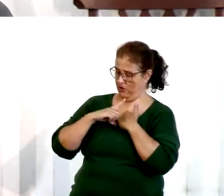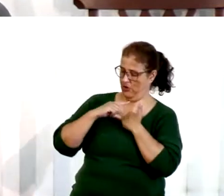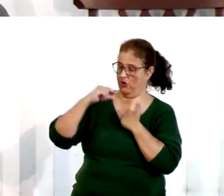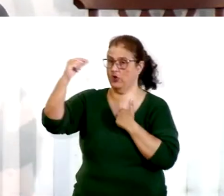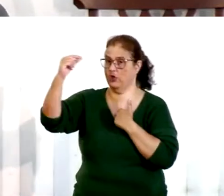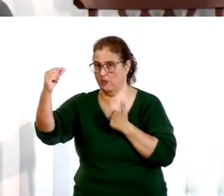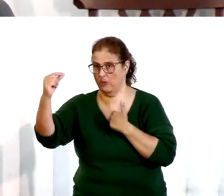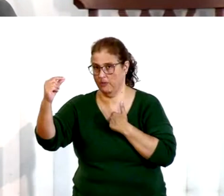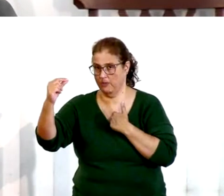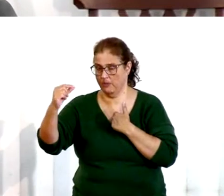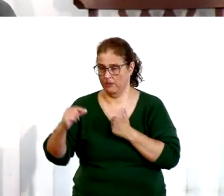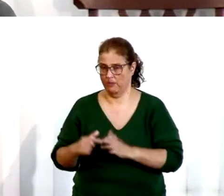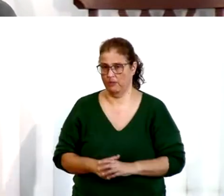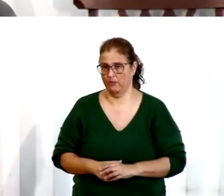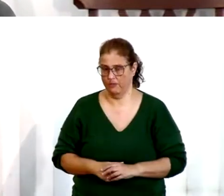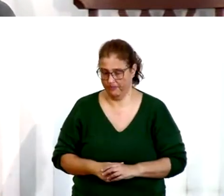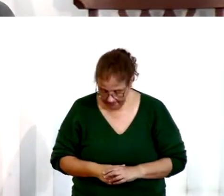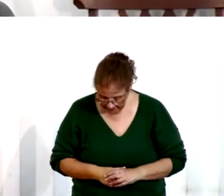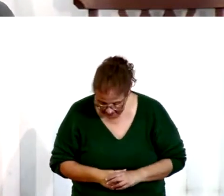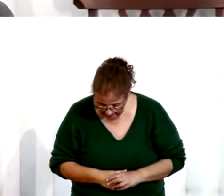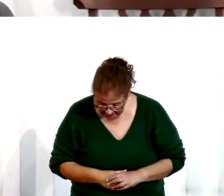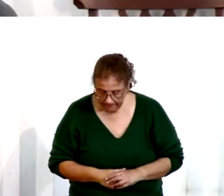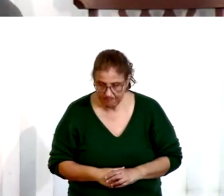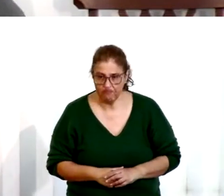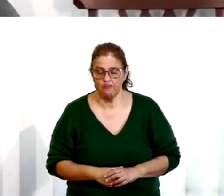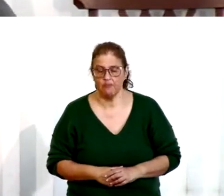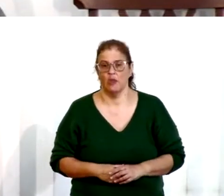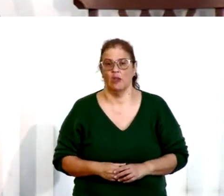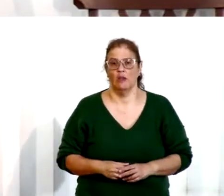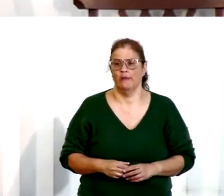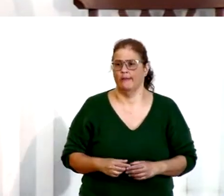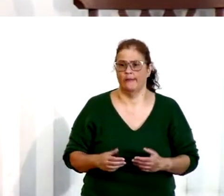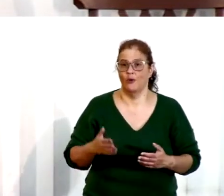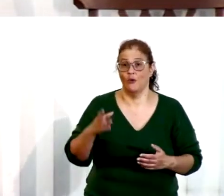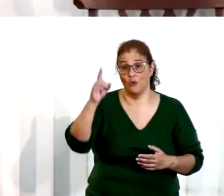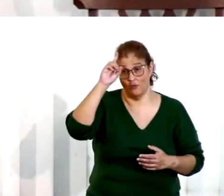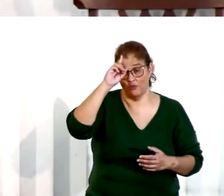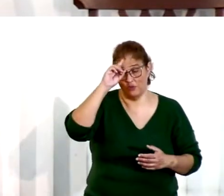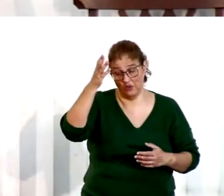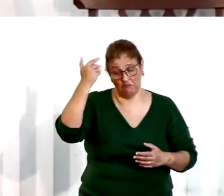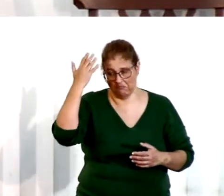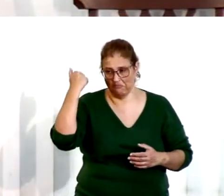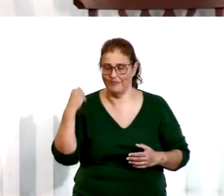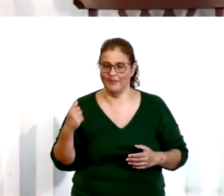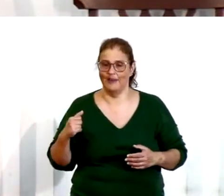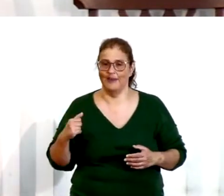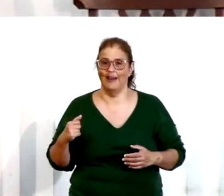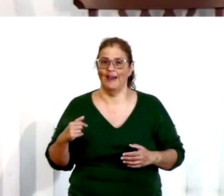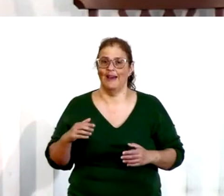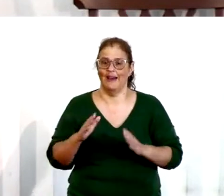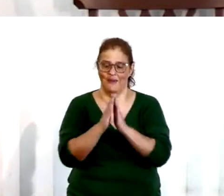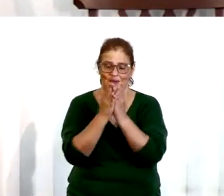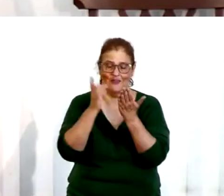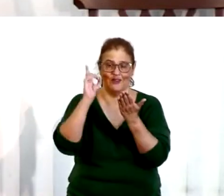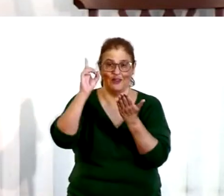De maneira muito prática, um dia a palavra chegou a você porque fez parte do plano de Deus se revelar a